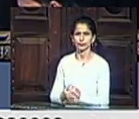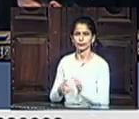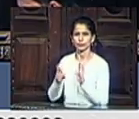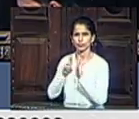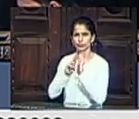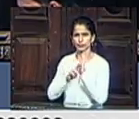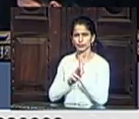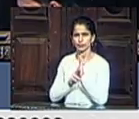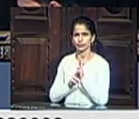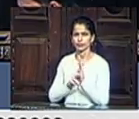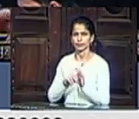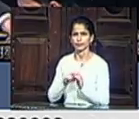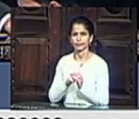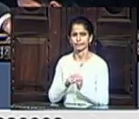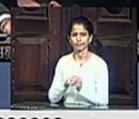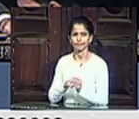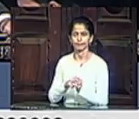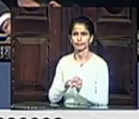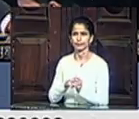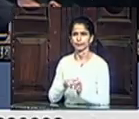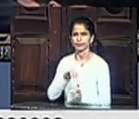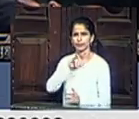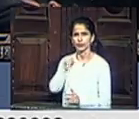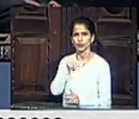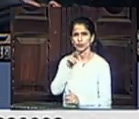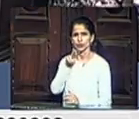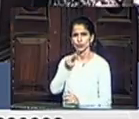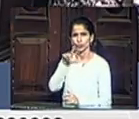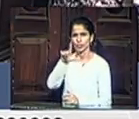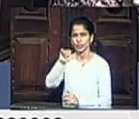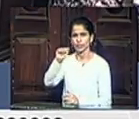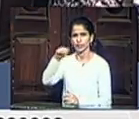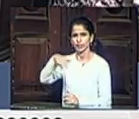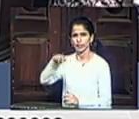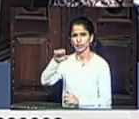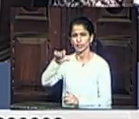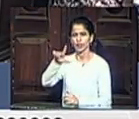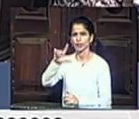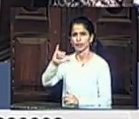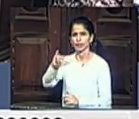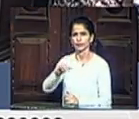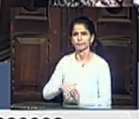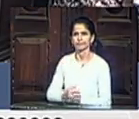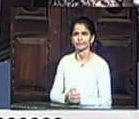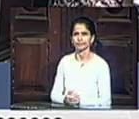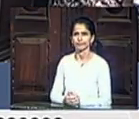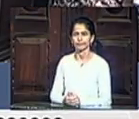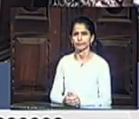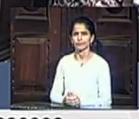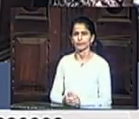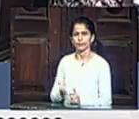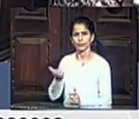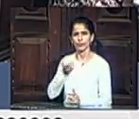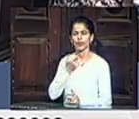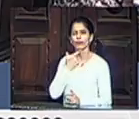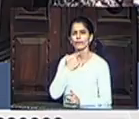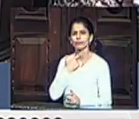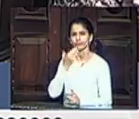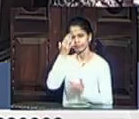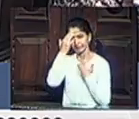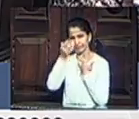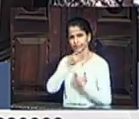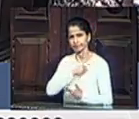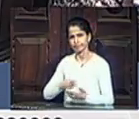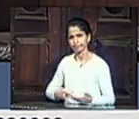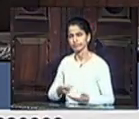Giulianelli, Marcelo e Waldeck. Deputado Giulianelli. Obrigado, senhor presidente. Eu quero fazer coro aqui